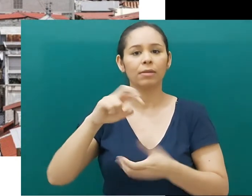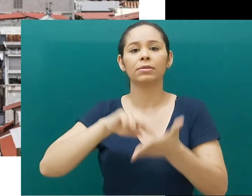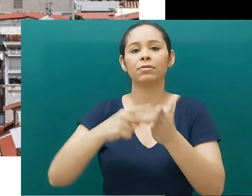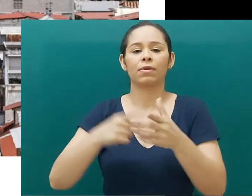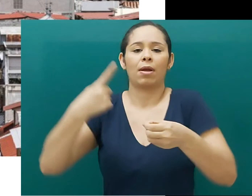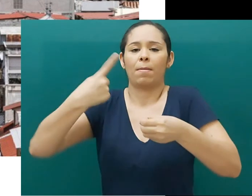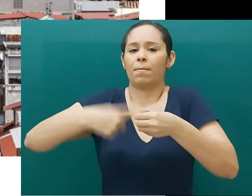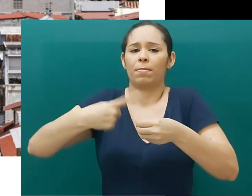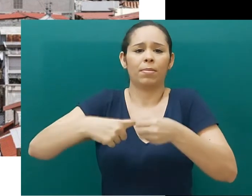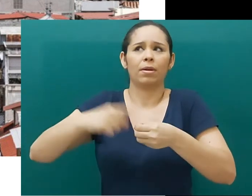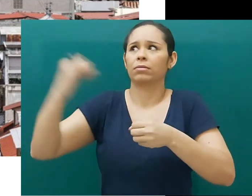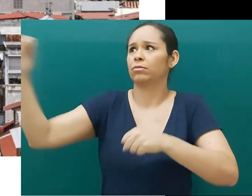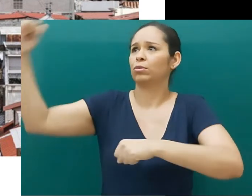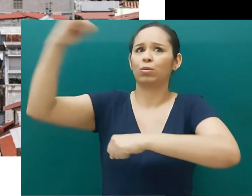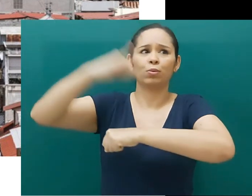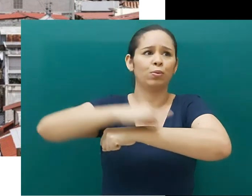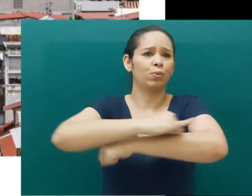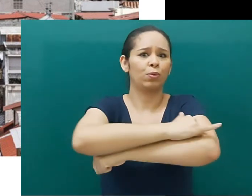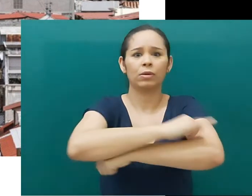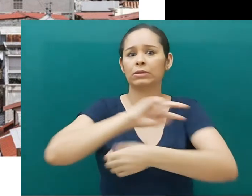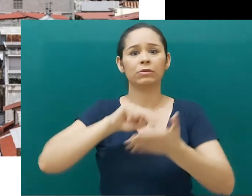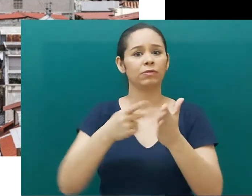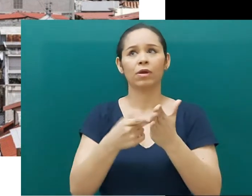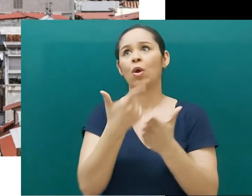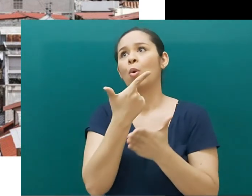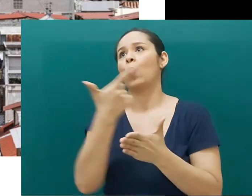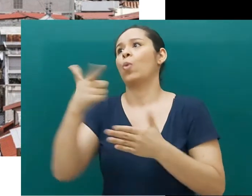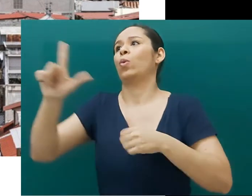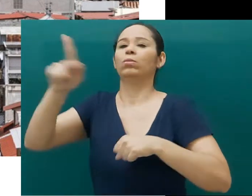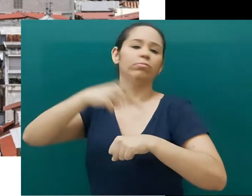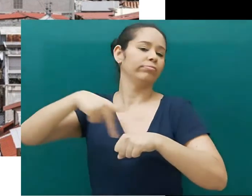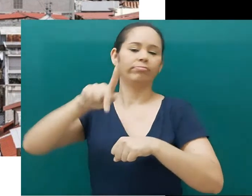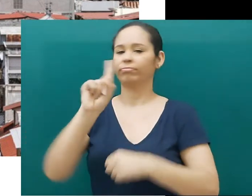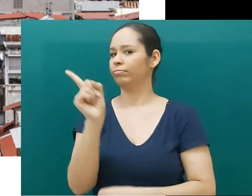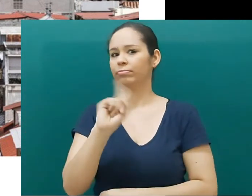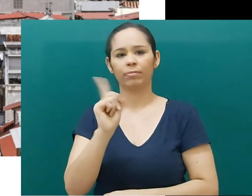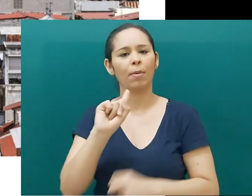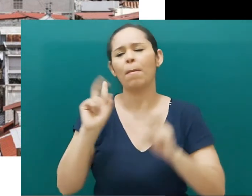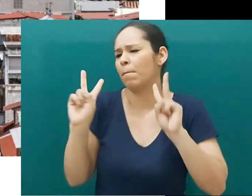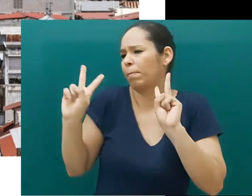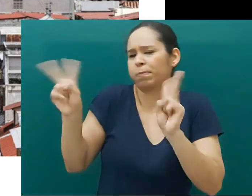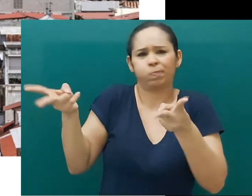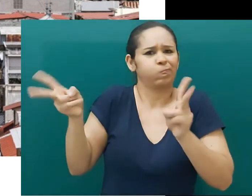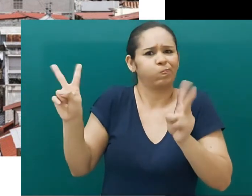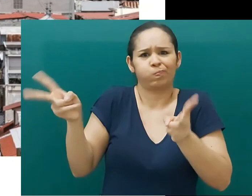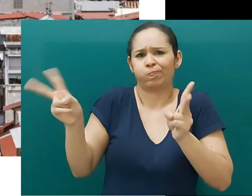voo local, né? Um voo regional, digamos assim. Não é um voo internacional, é um